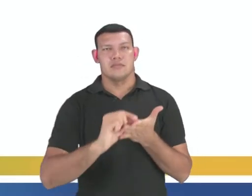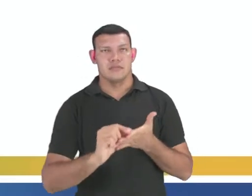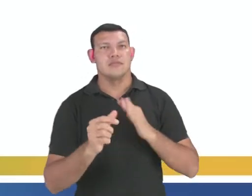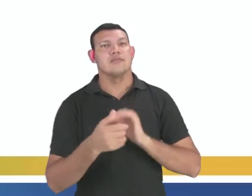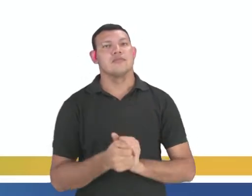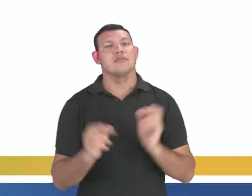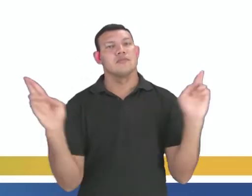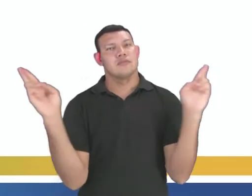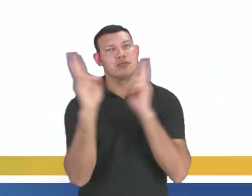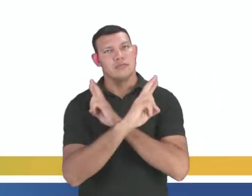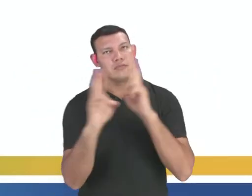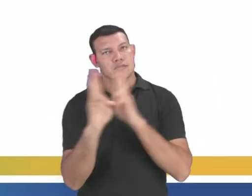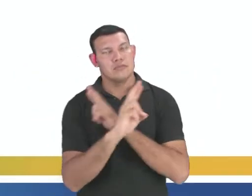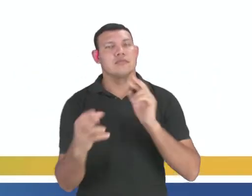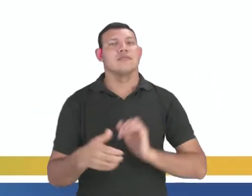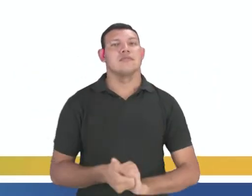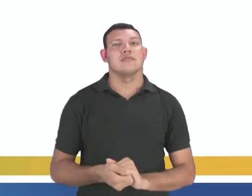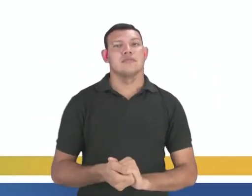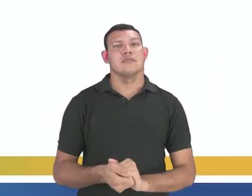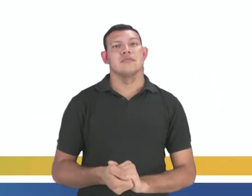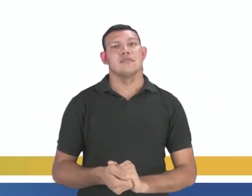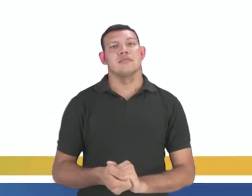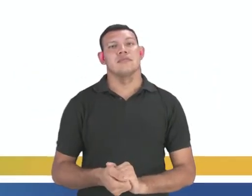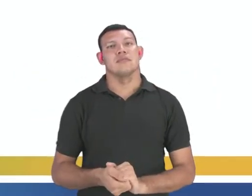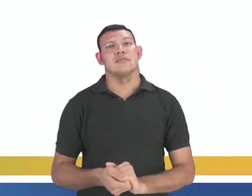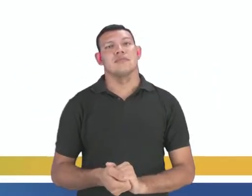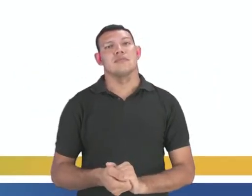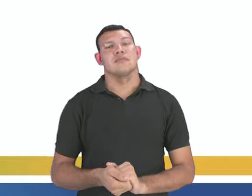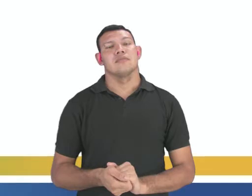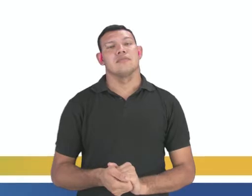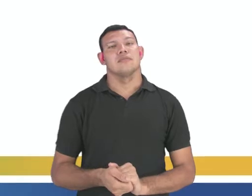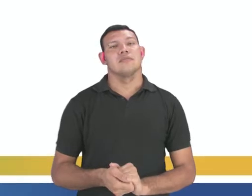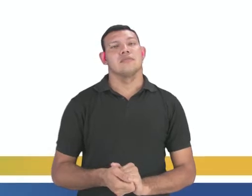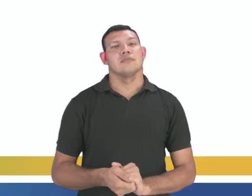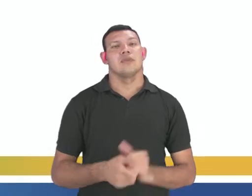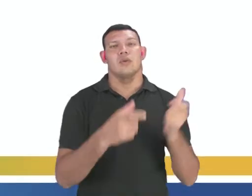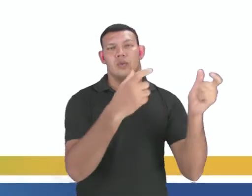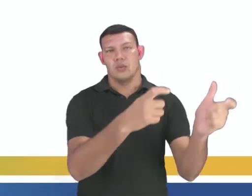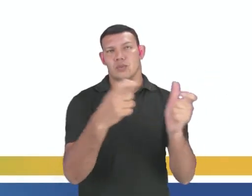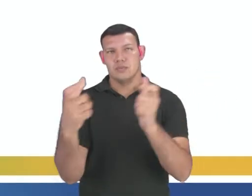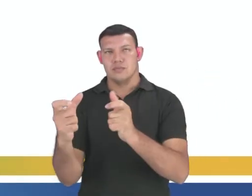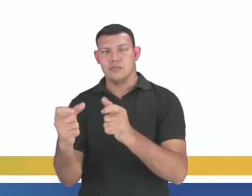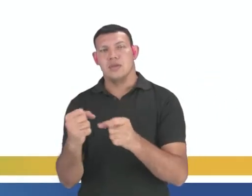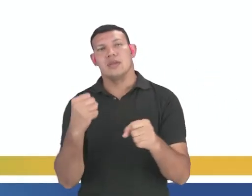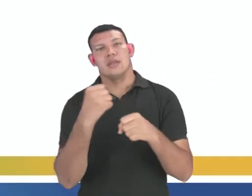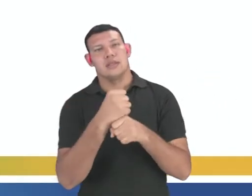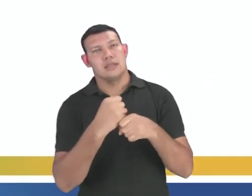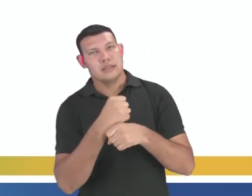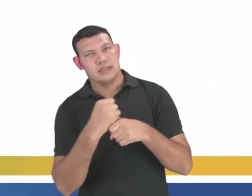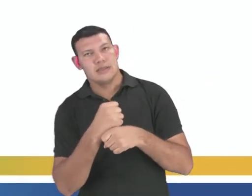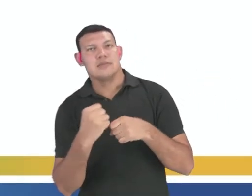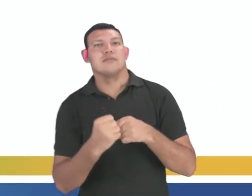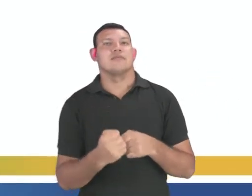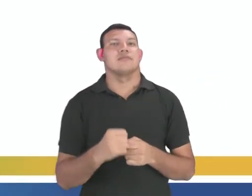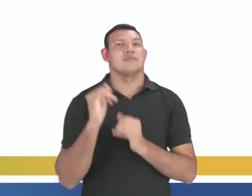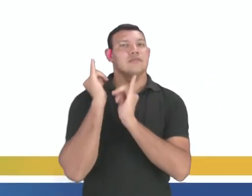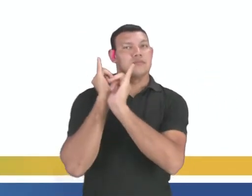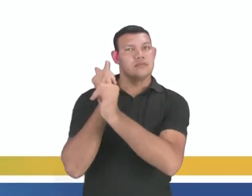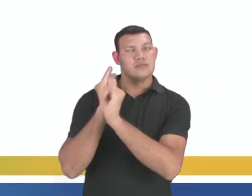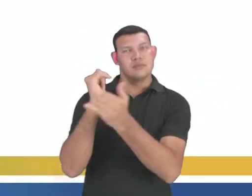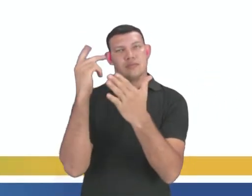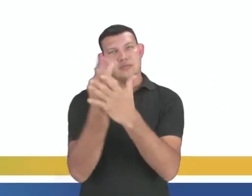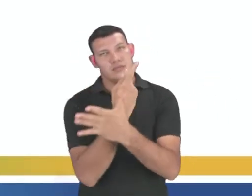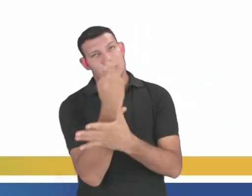relações entre causa e consequência, comparação entre épocas e lugares, retorno por meio da narração de um fato ou